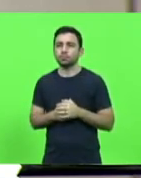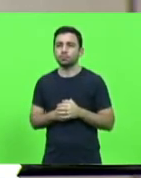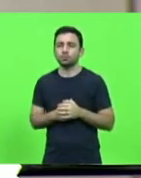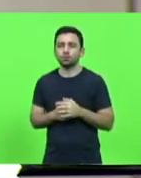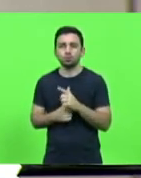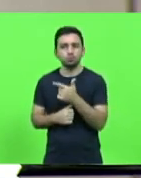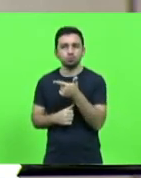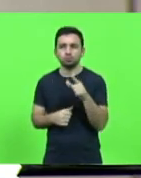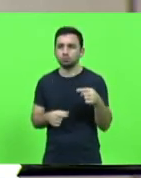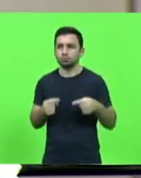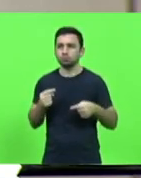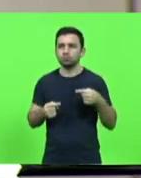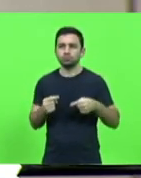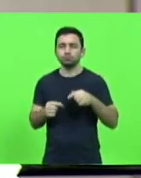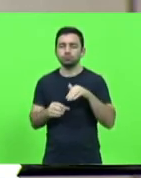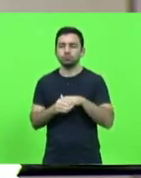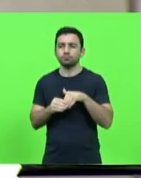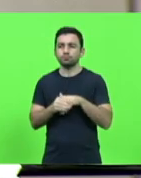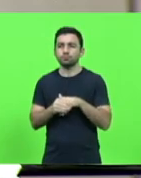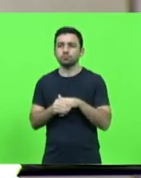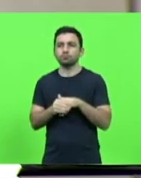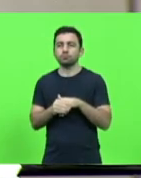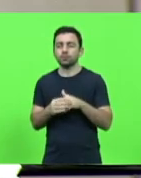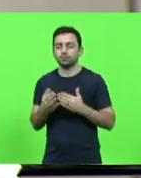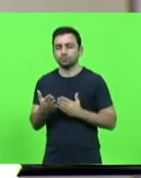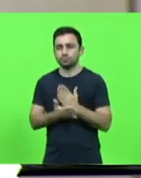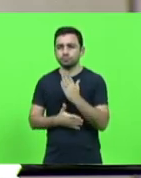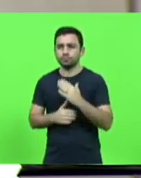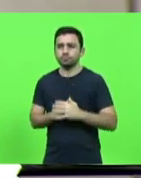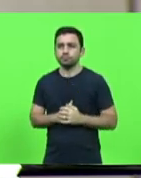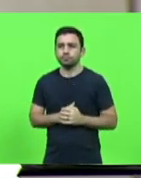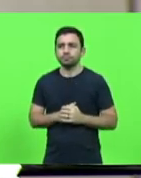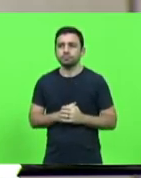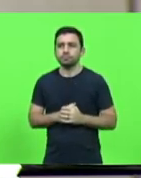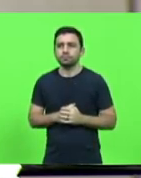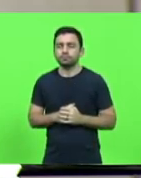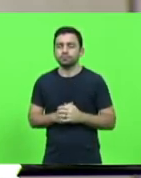Não tendo quem queira discutir, em votação, aprovado.